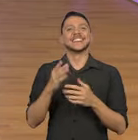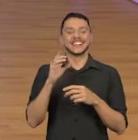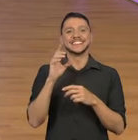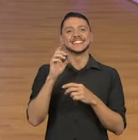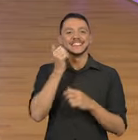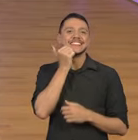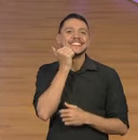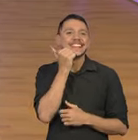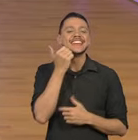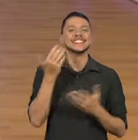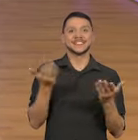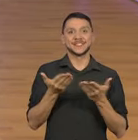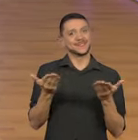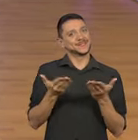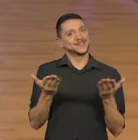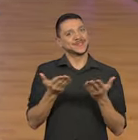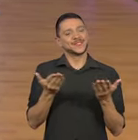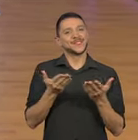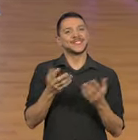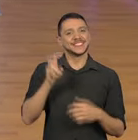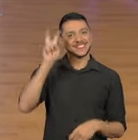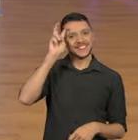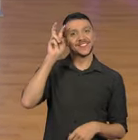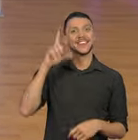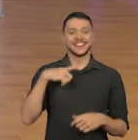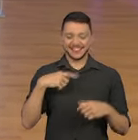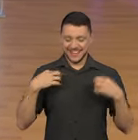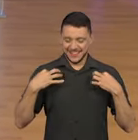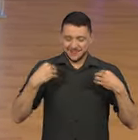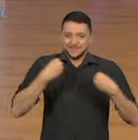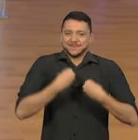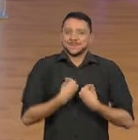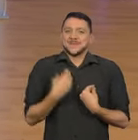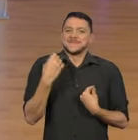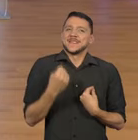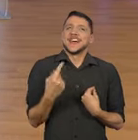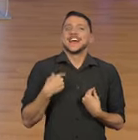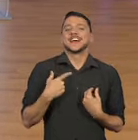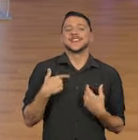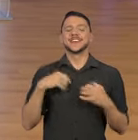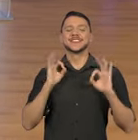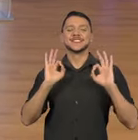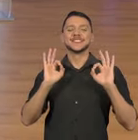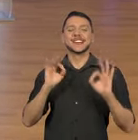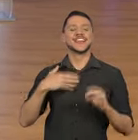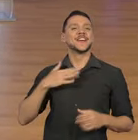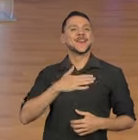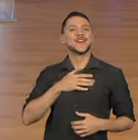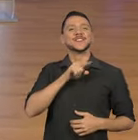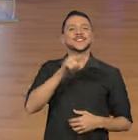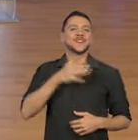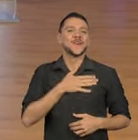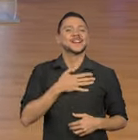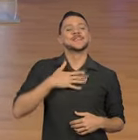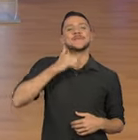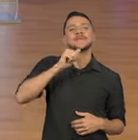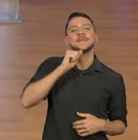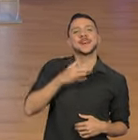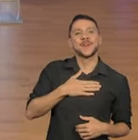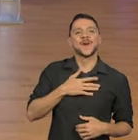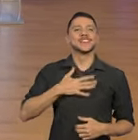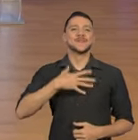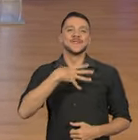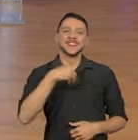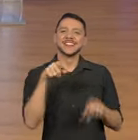jaleco. Fala aí, eu fico bem, não fico, fico na estica. Sei que vocês gostam, eu gosto, minha mãe gosta, minha filha gosta. Então, quem é importante